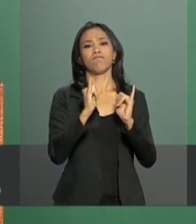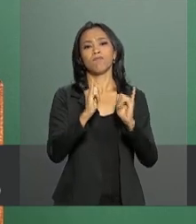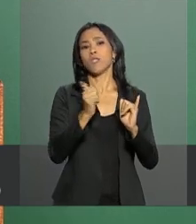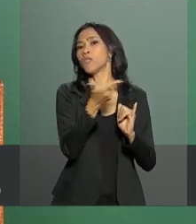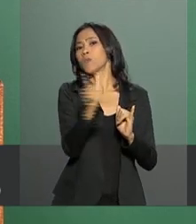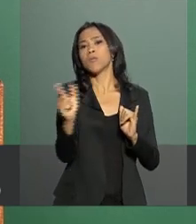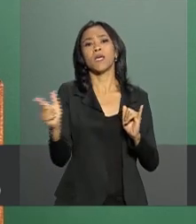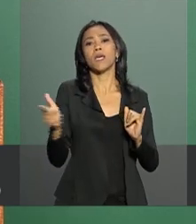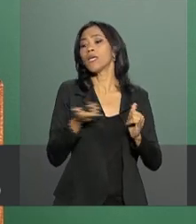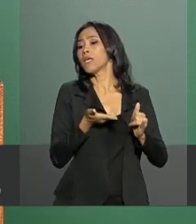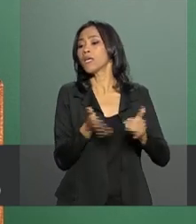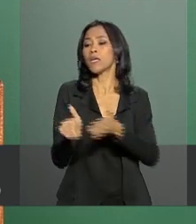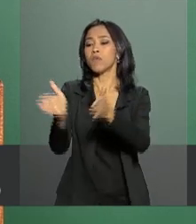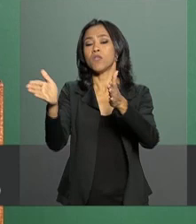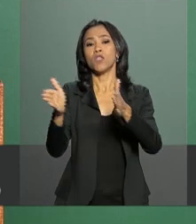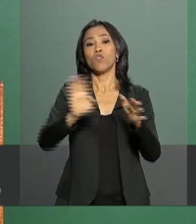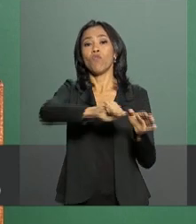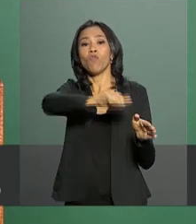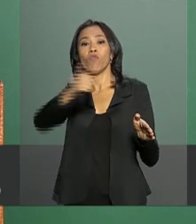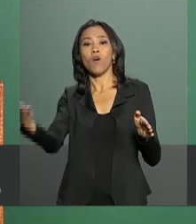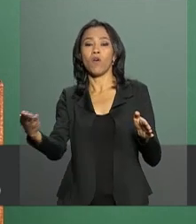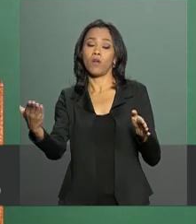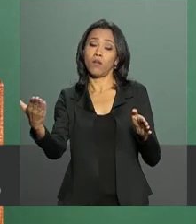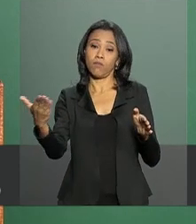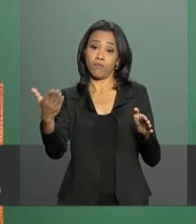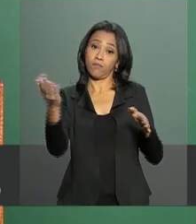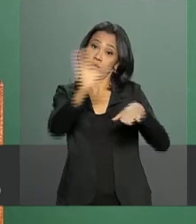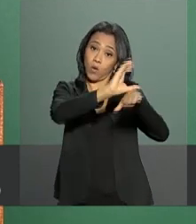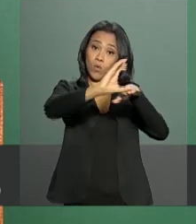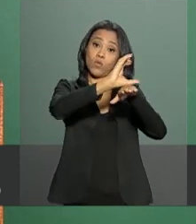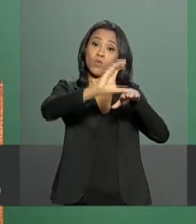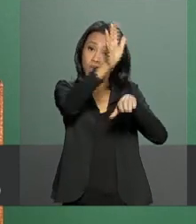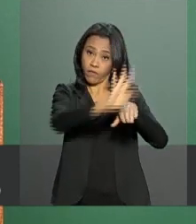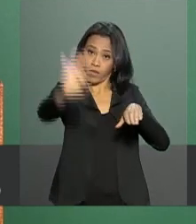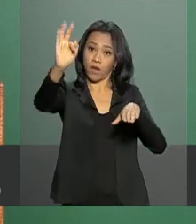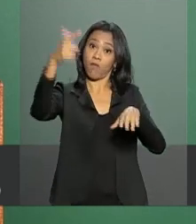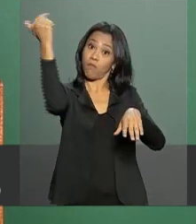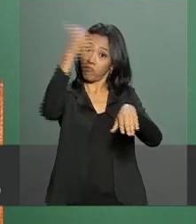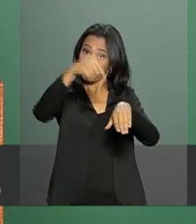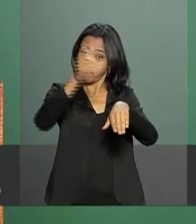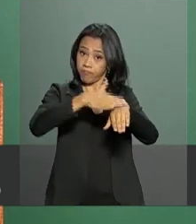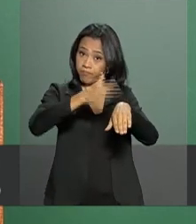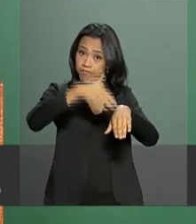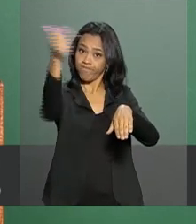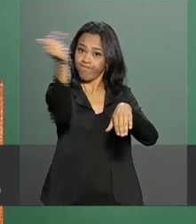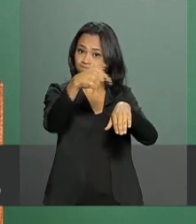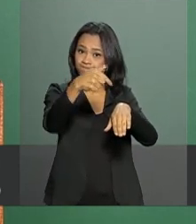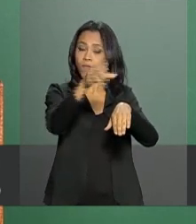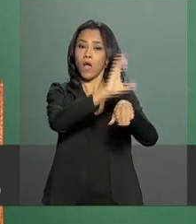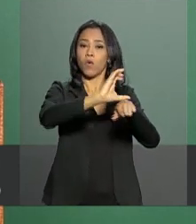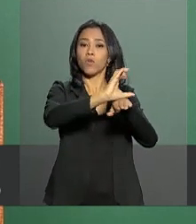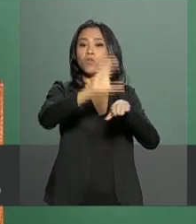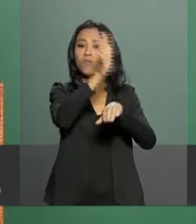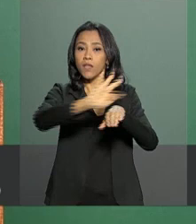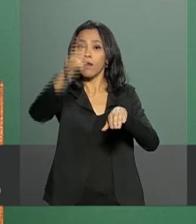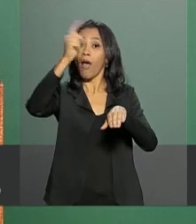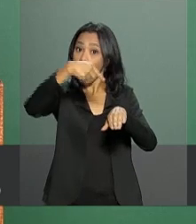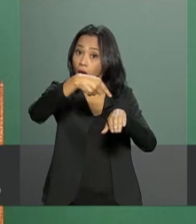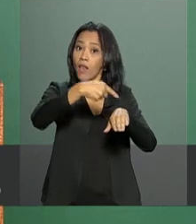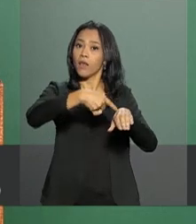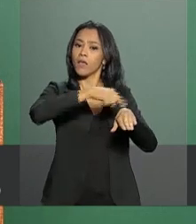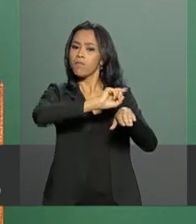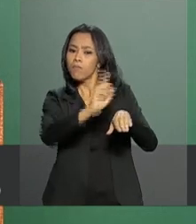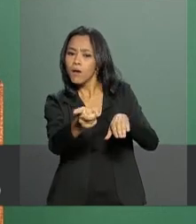caminho fora da constituição federal que a constituição federal é quem organiza a sociedade